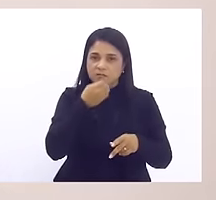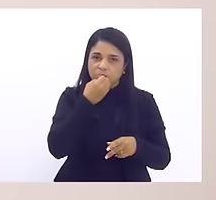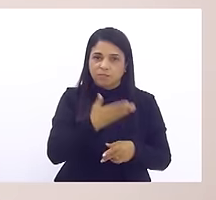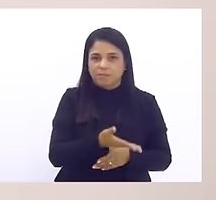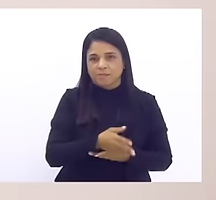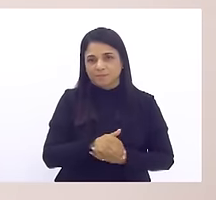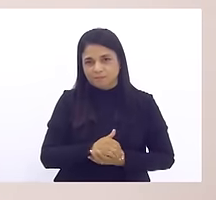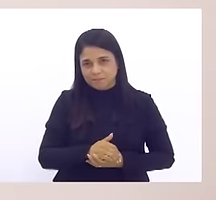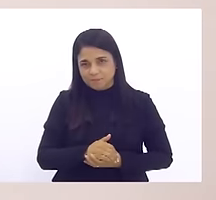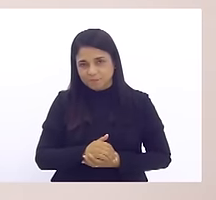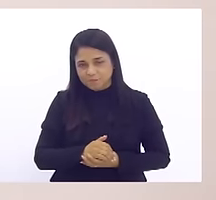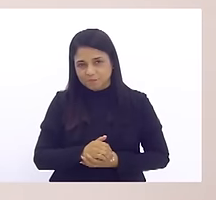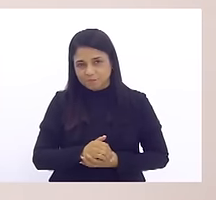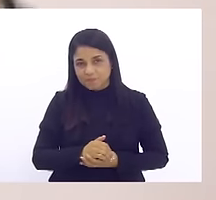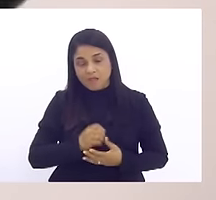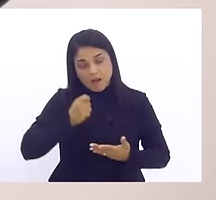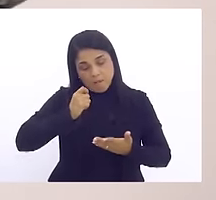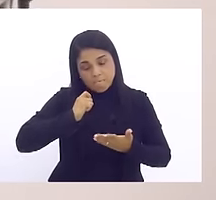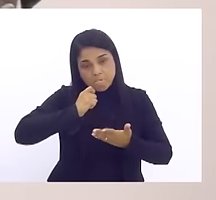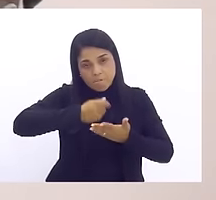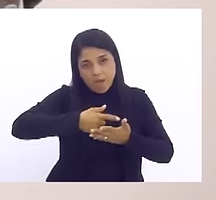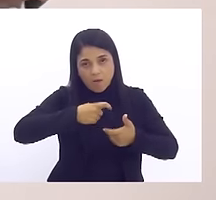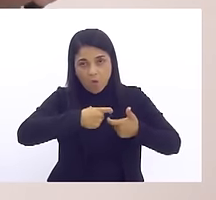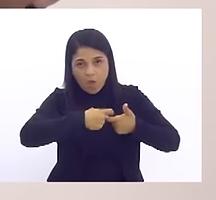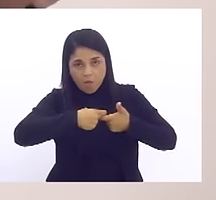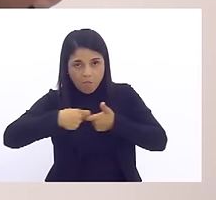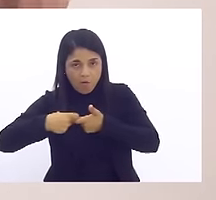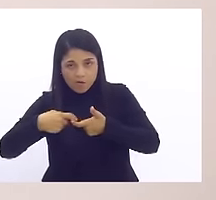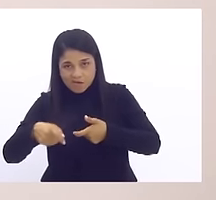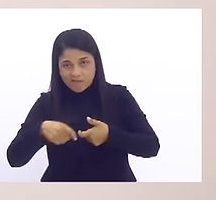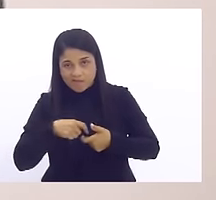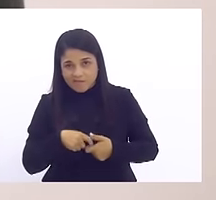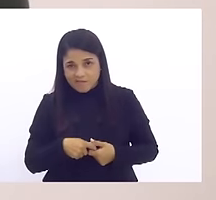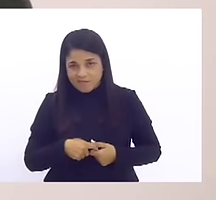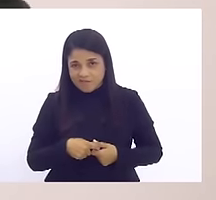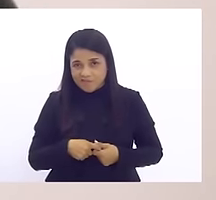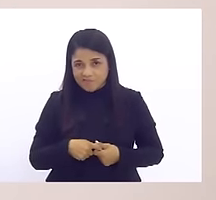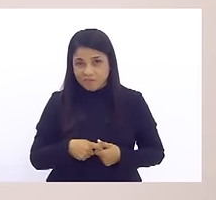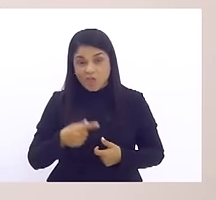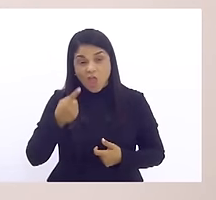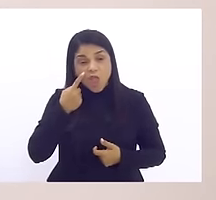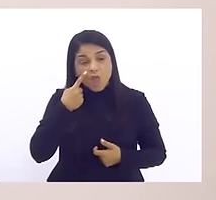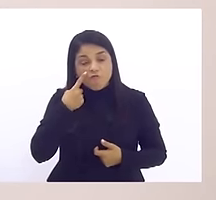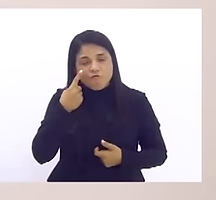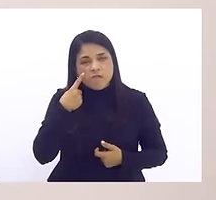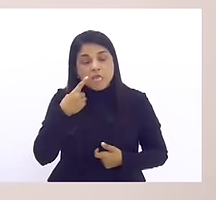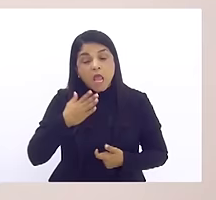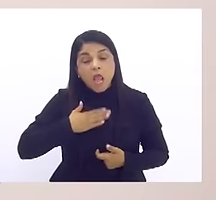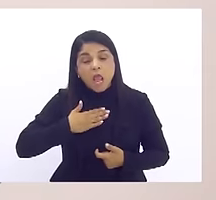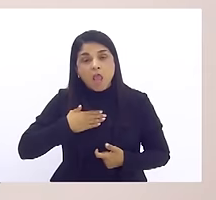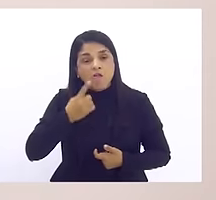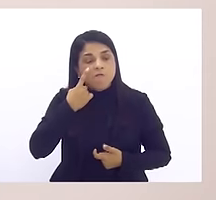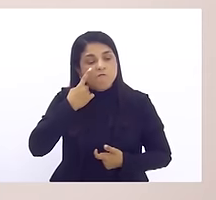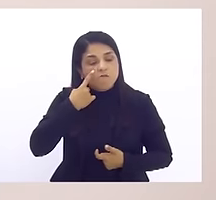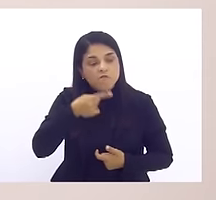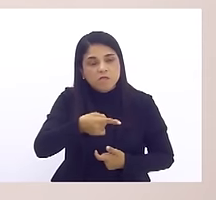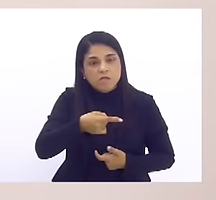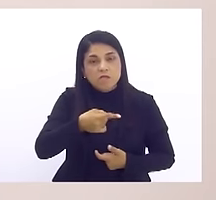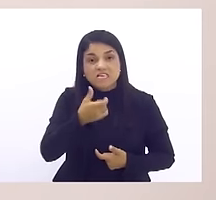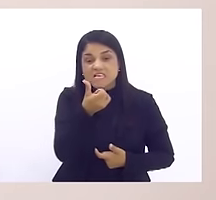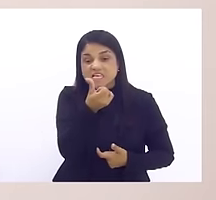paga o reboque e outra coisa eu vi cinco seis